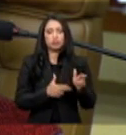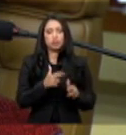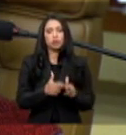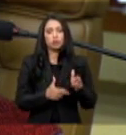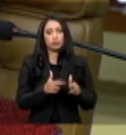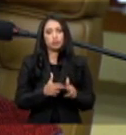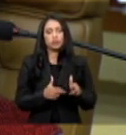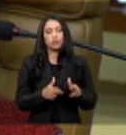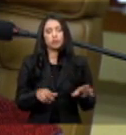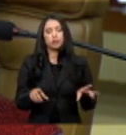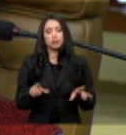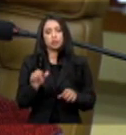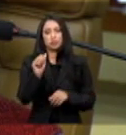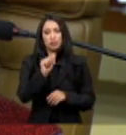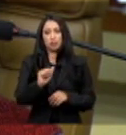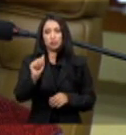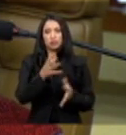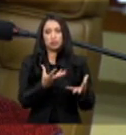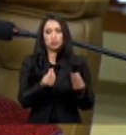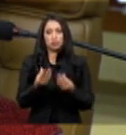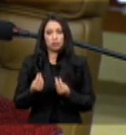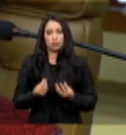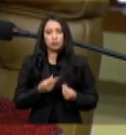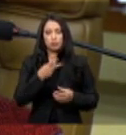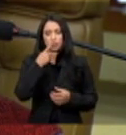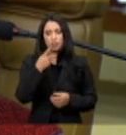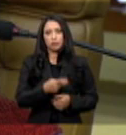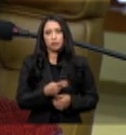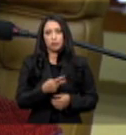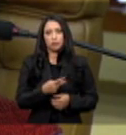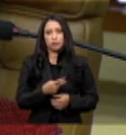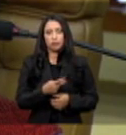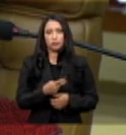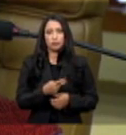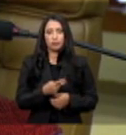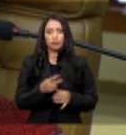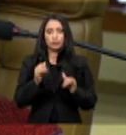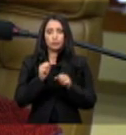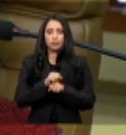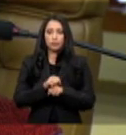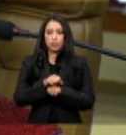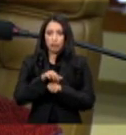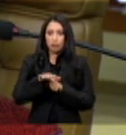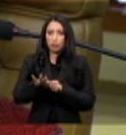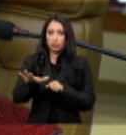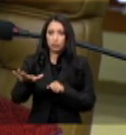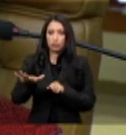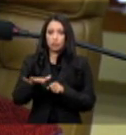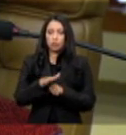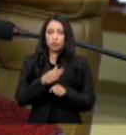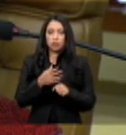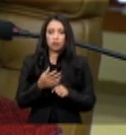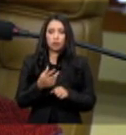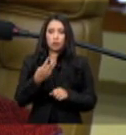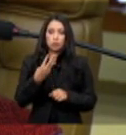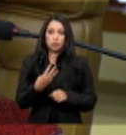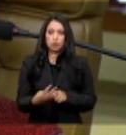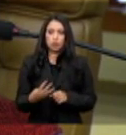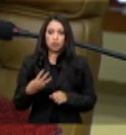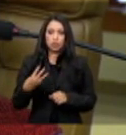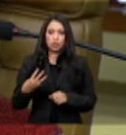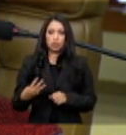Ferrofrente. Recebi ainda, senhor presidente, apenas para informação dos senhores ministros,